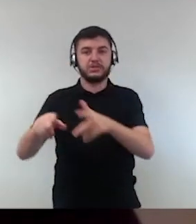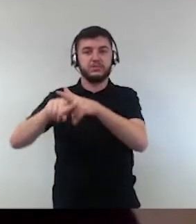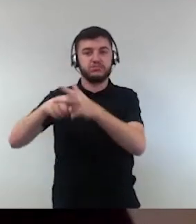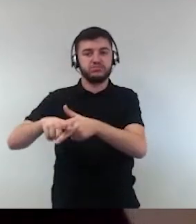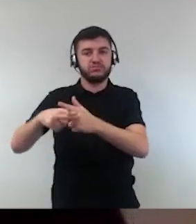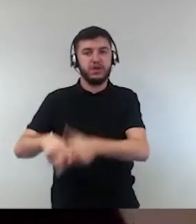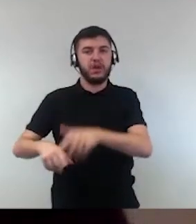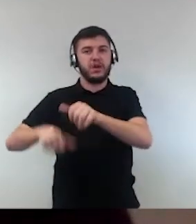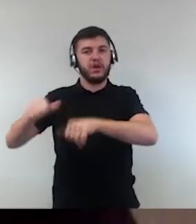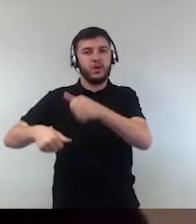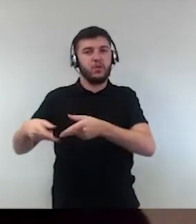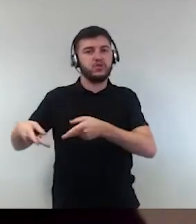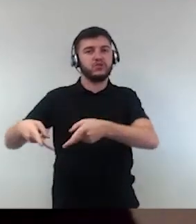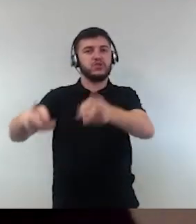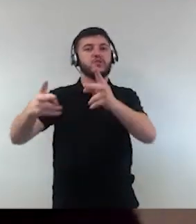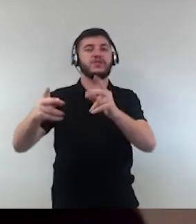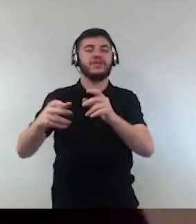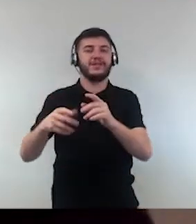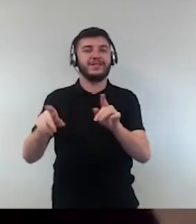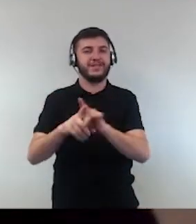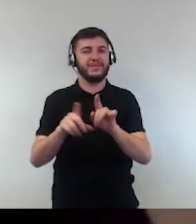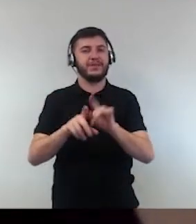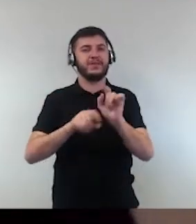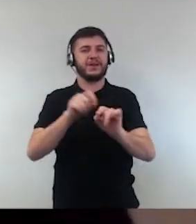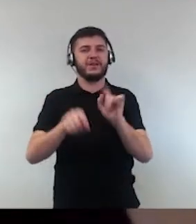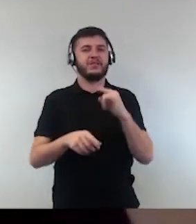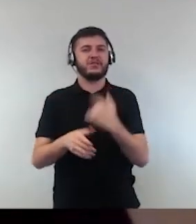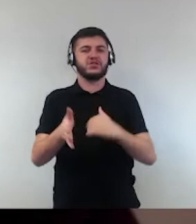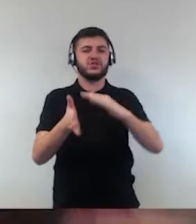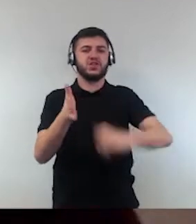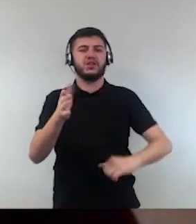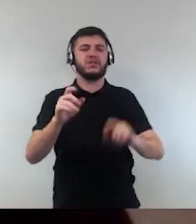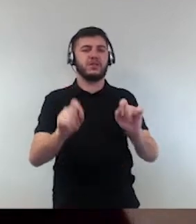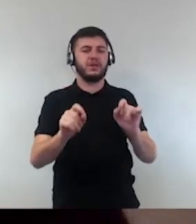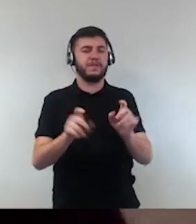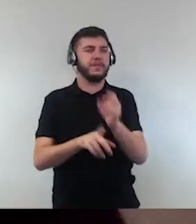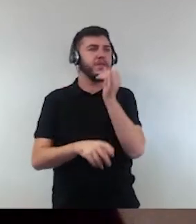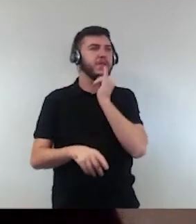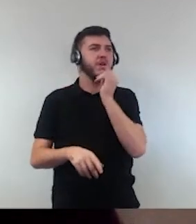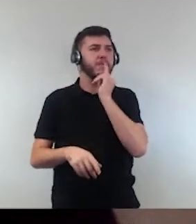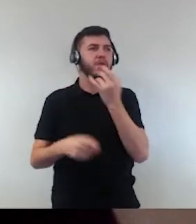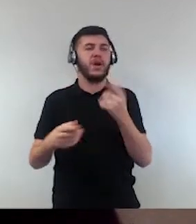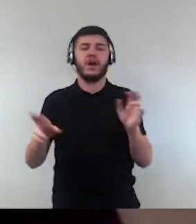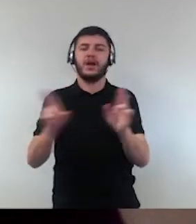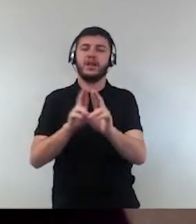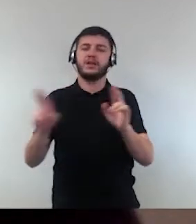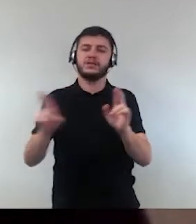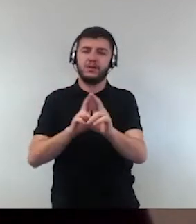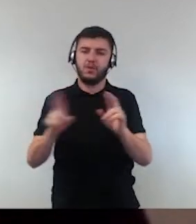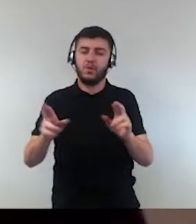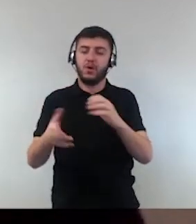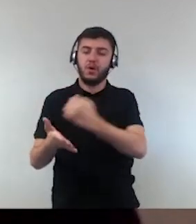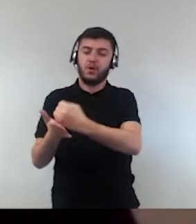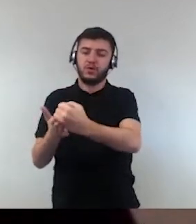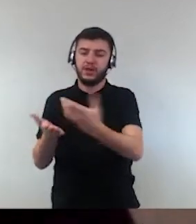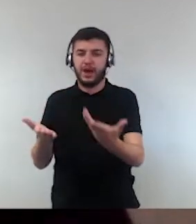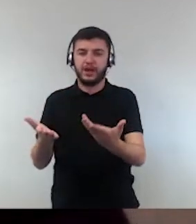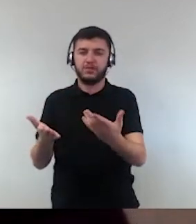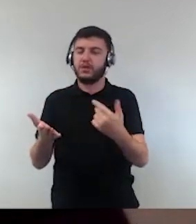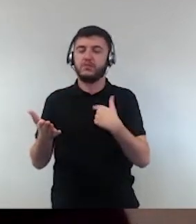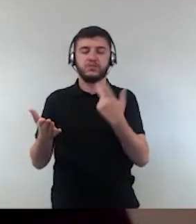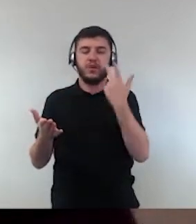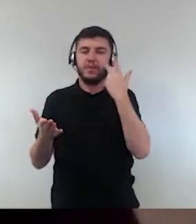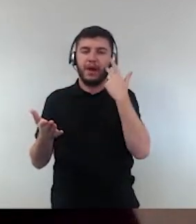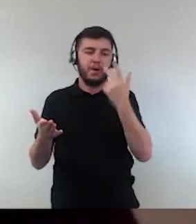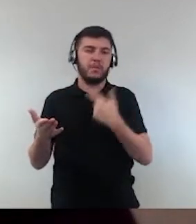essa característica de contraposição dentro da relação contratual nos contratos de concessão. E também,